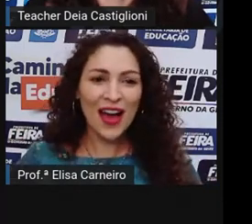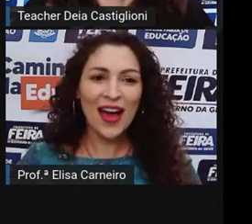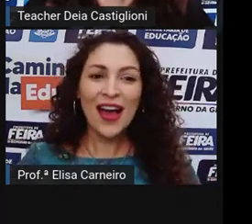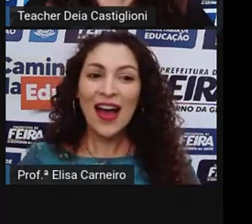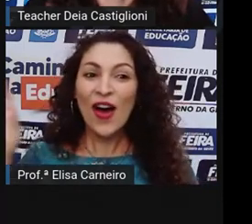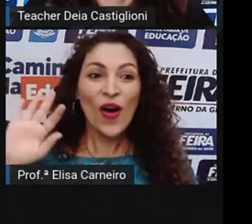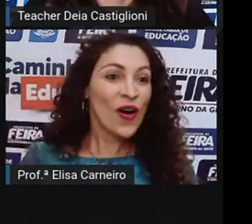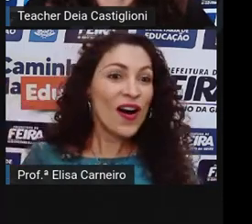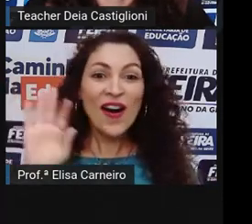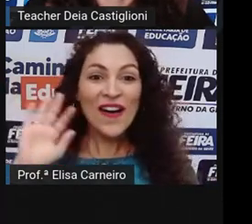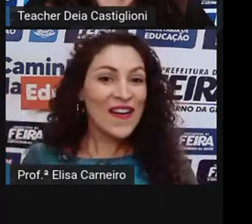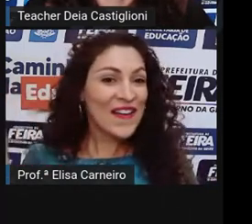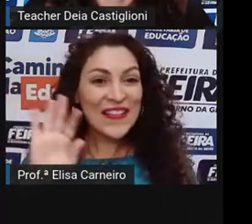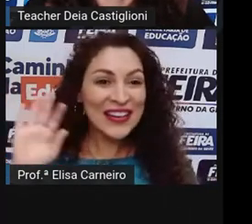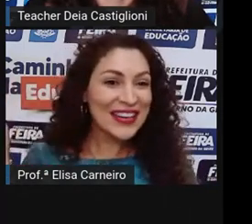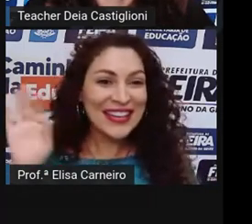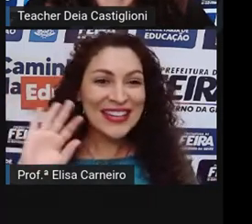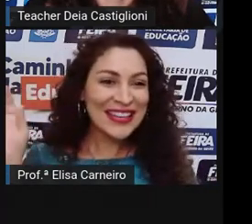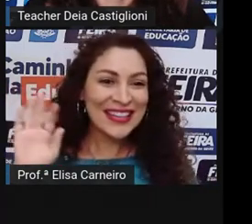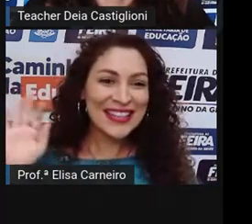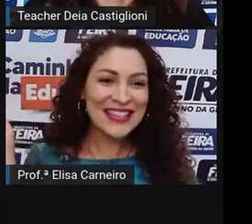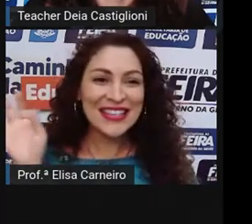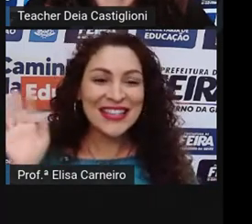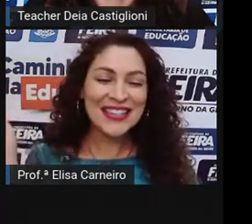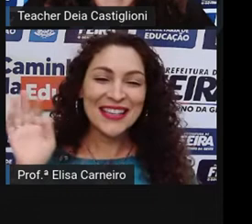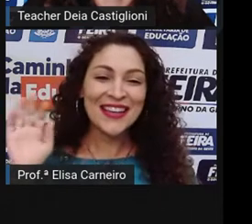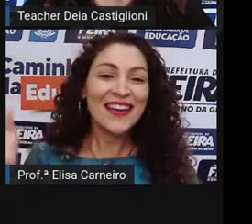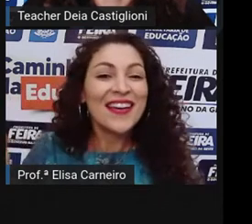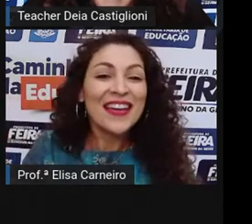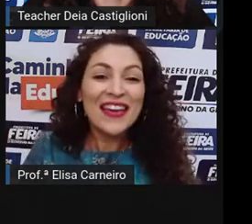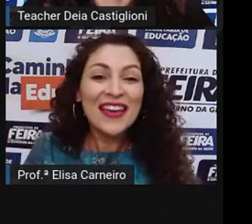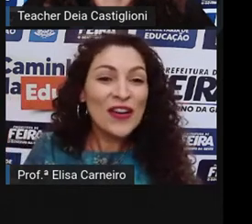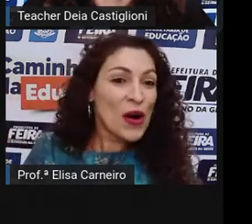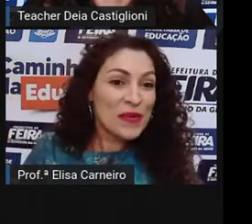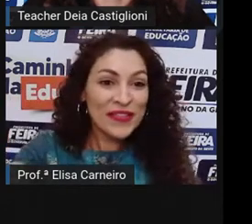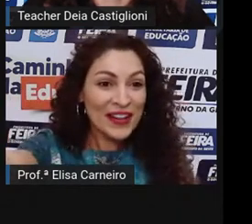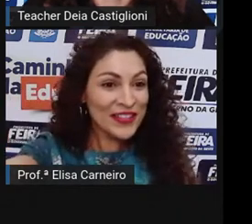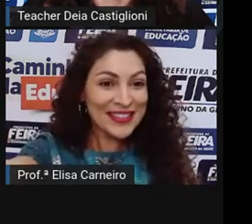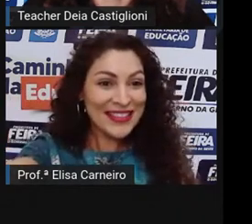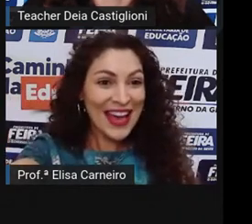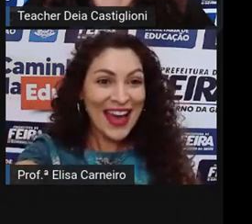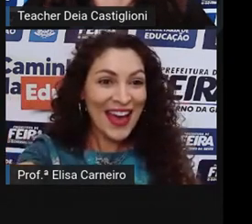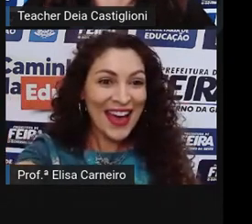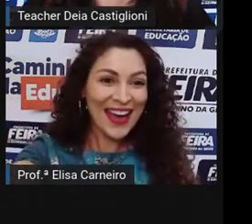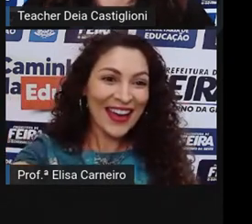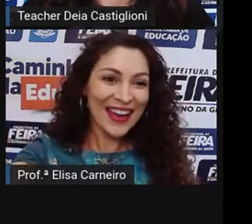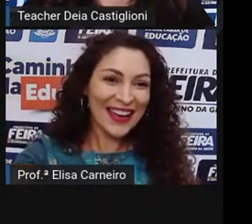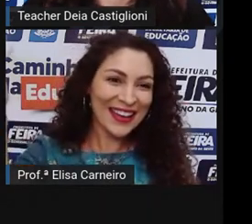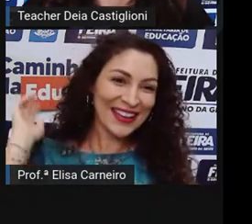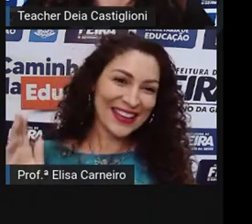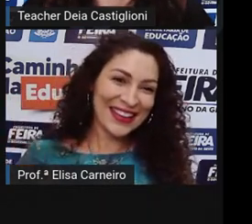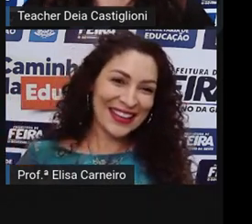dia, oi, e como vai você?